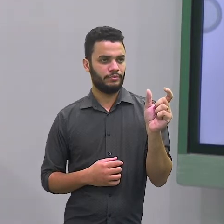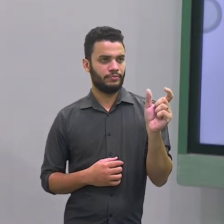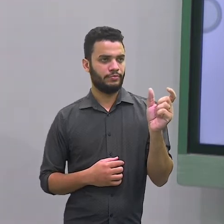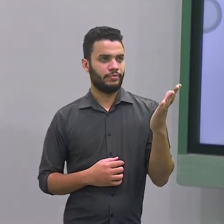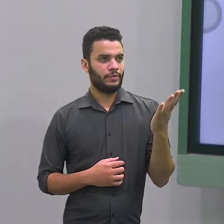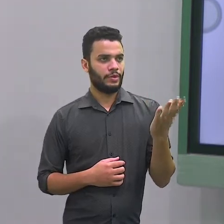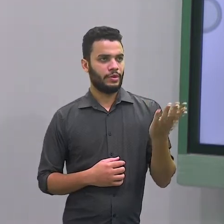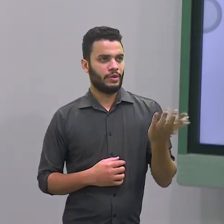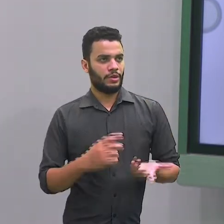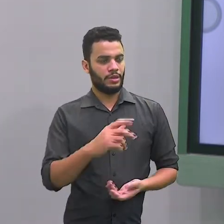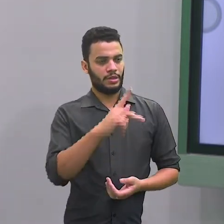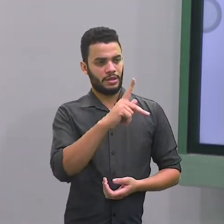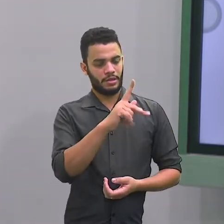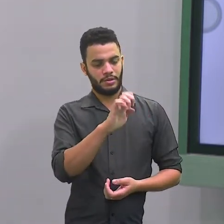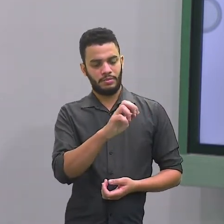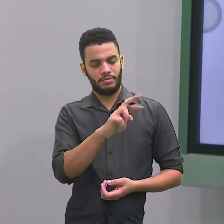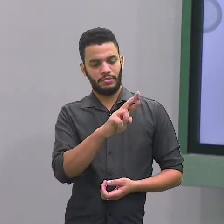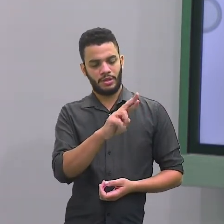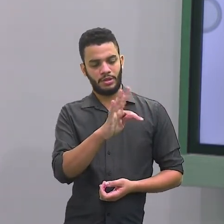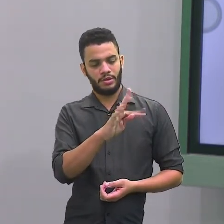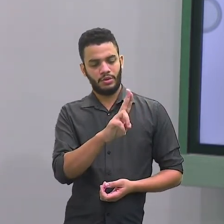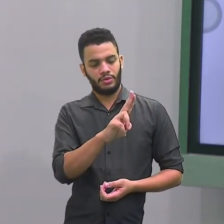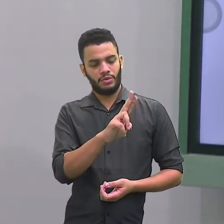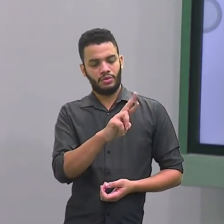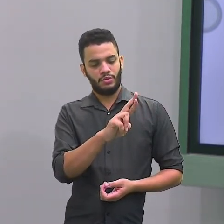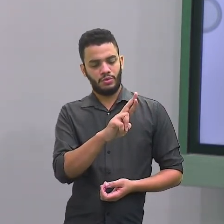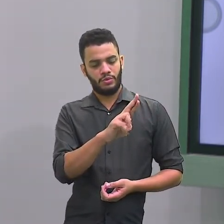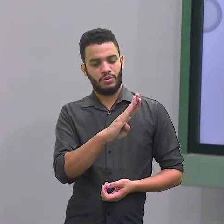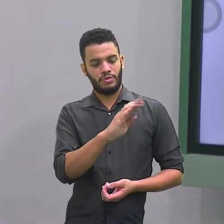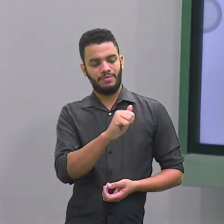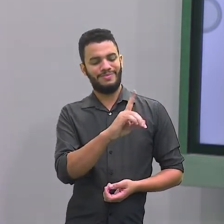perturbada. Repete para mim a palavra.